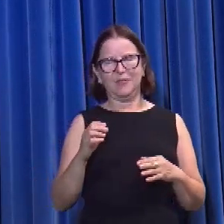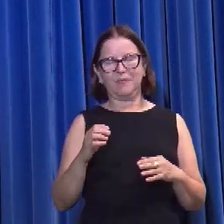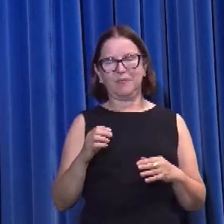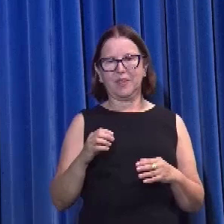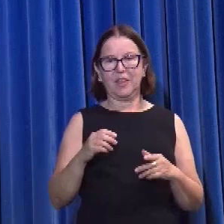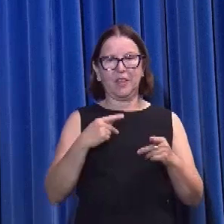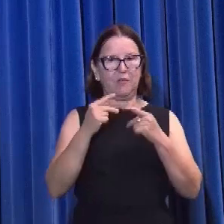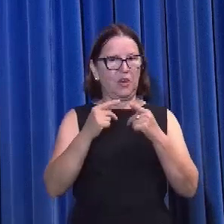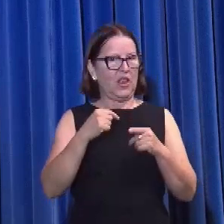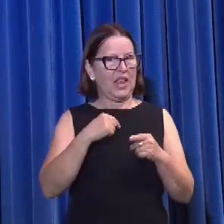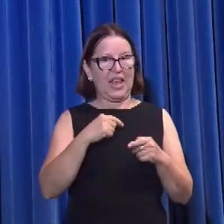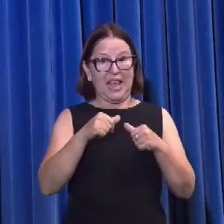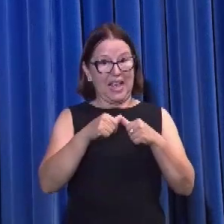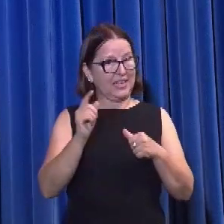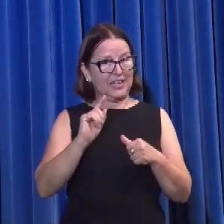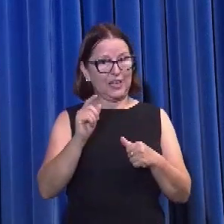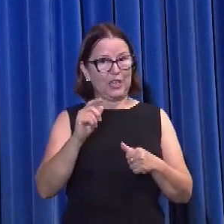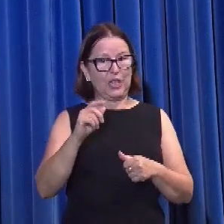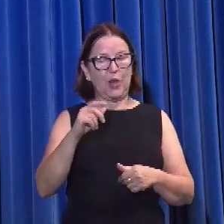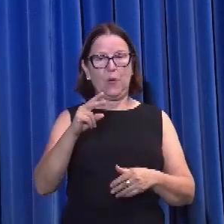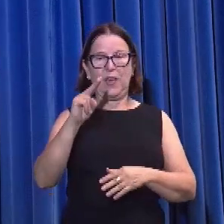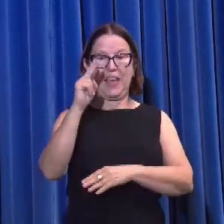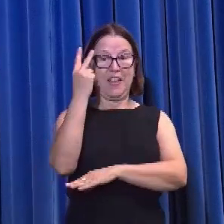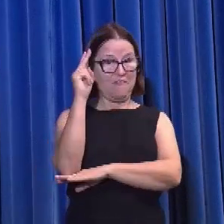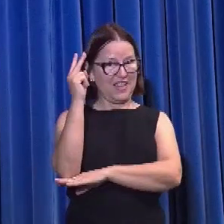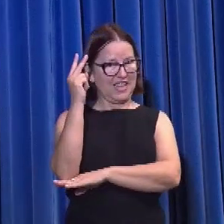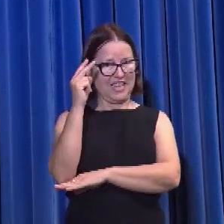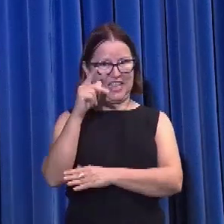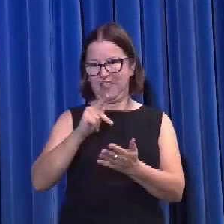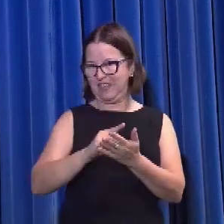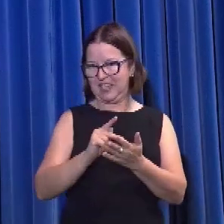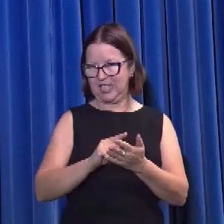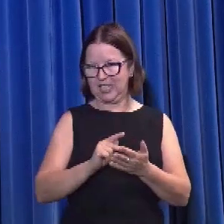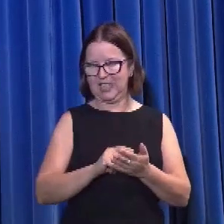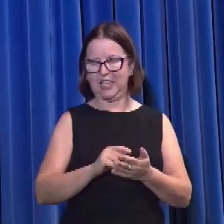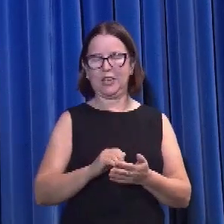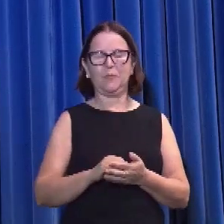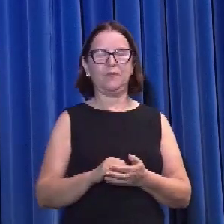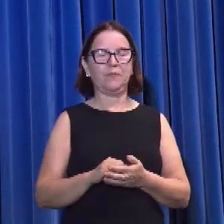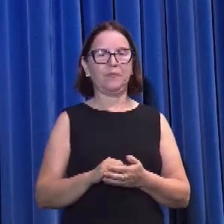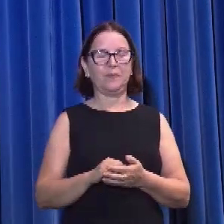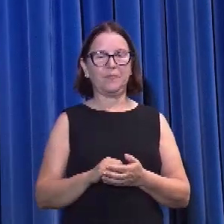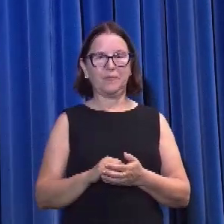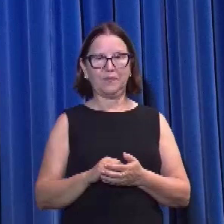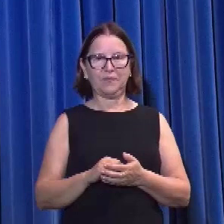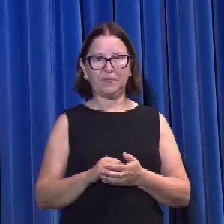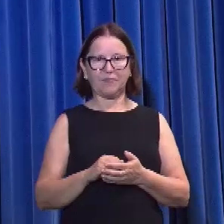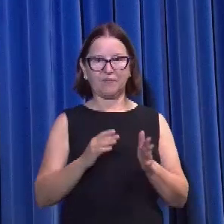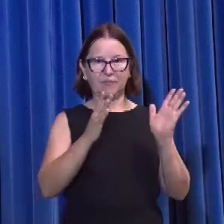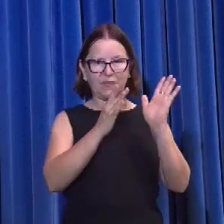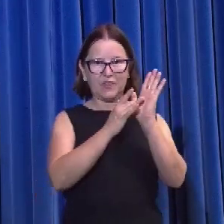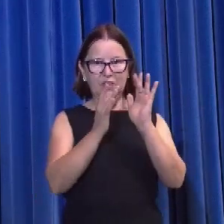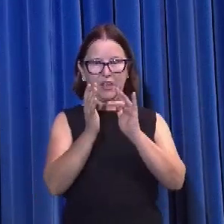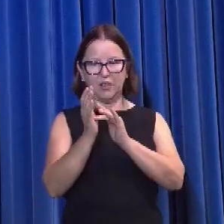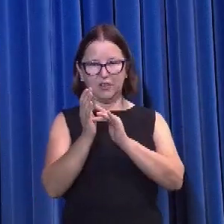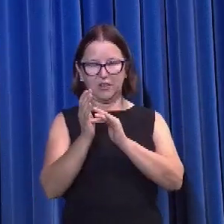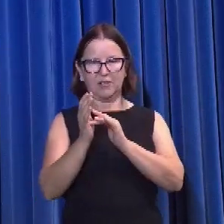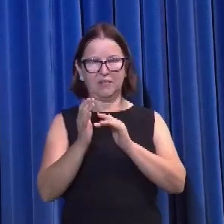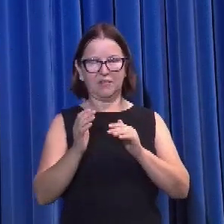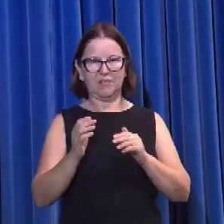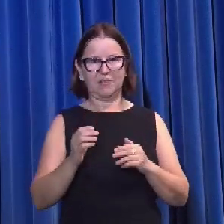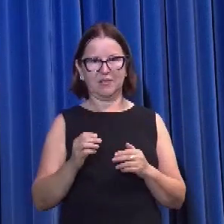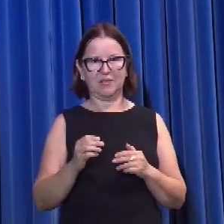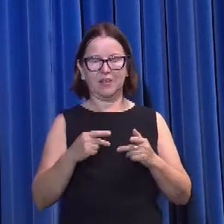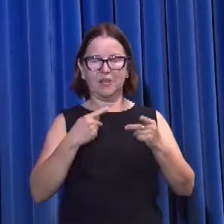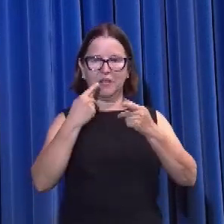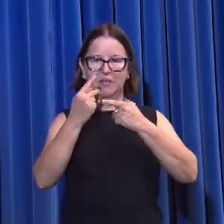do Cedron, havia plantações de videira, ainda que fosse de noite. Ele se referisse aos plantadores, e ele